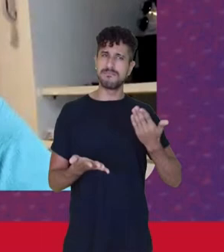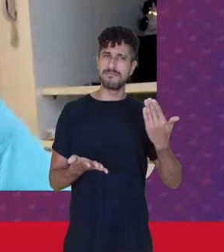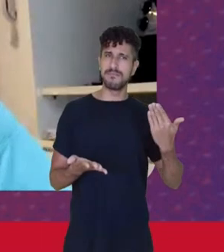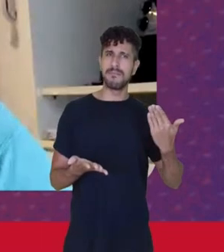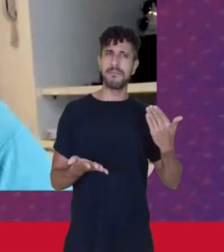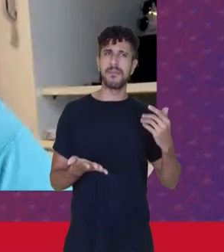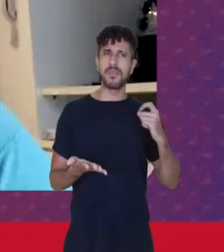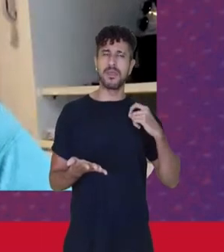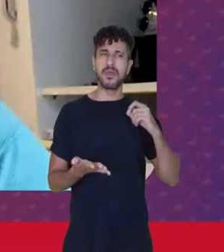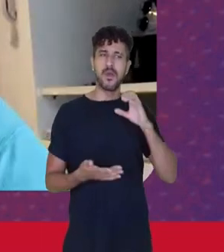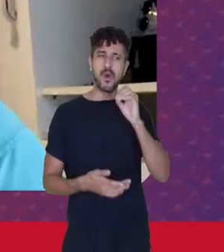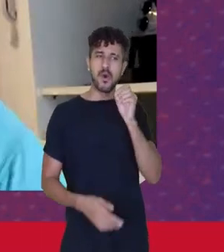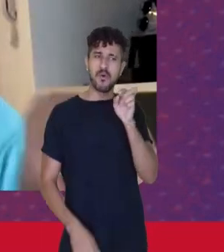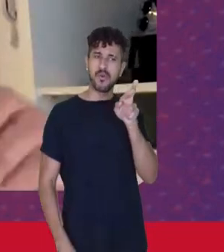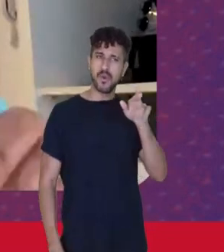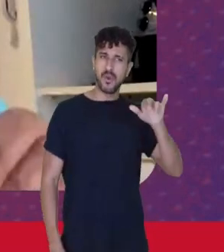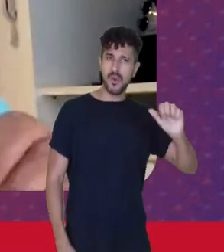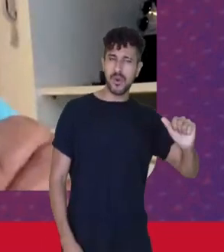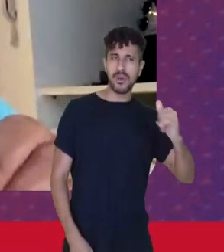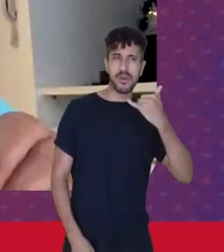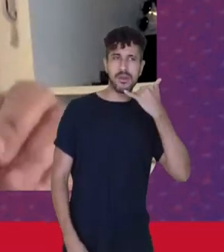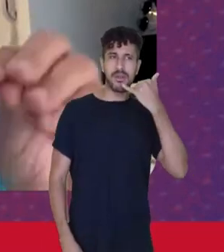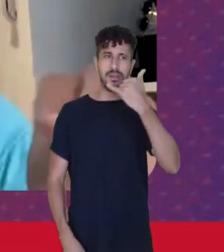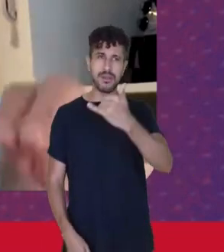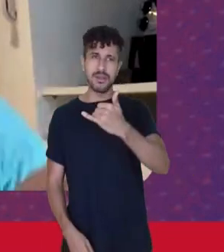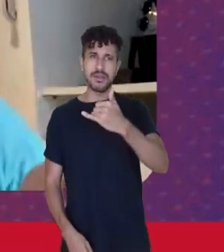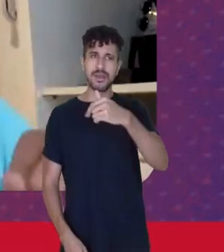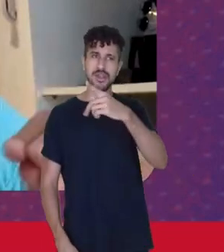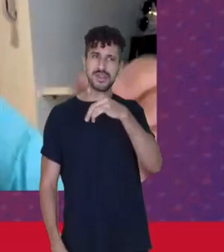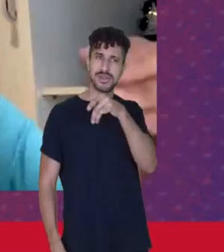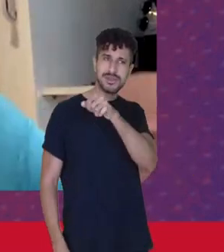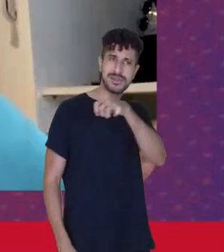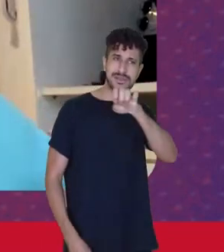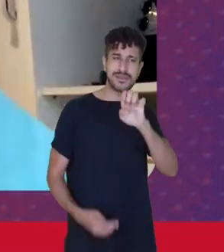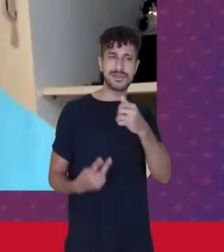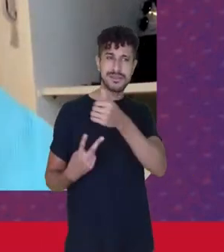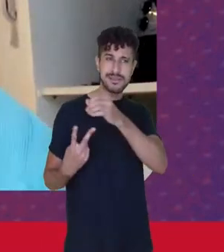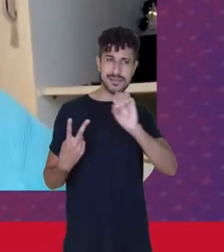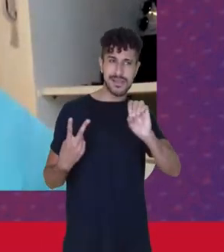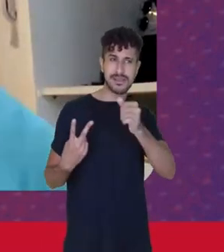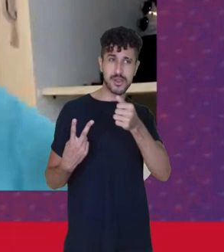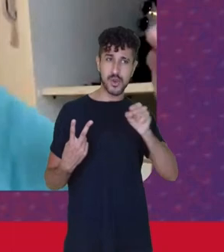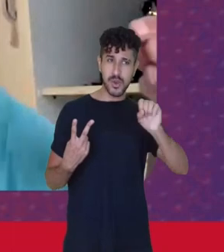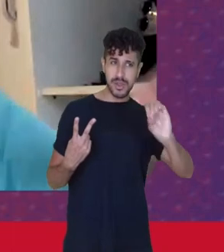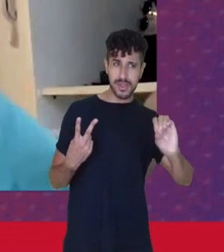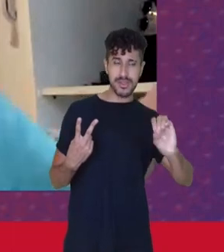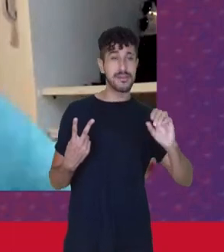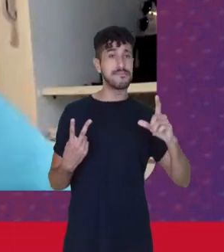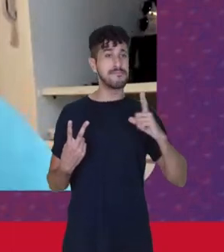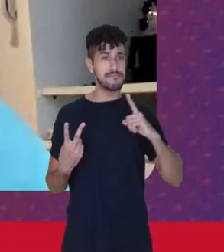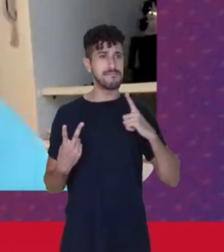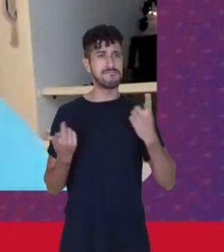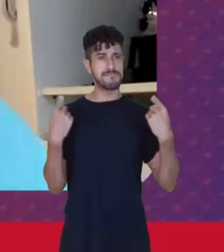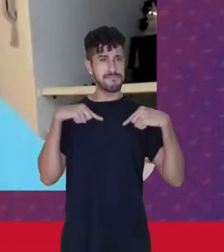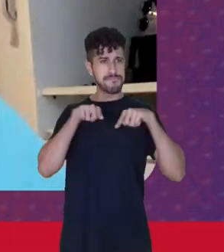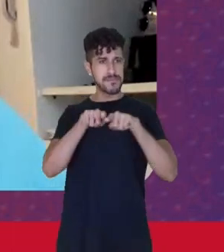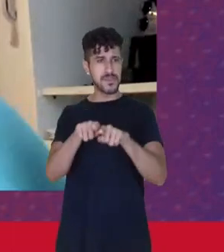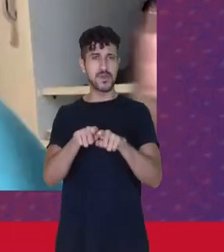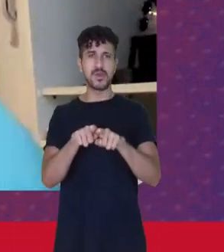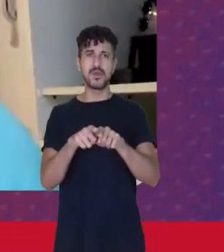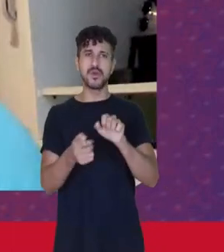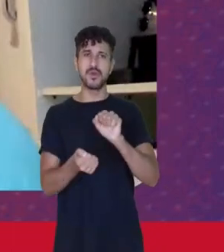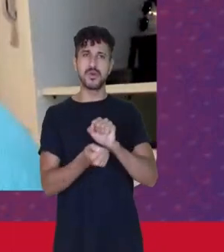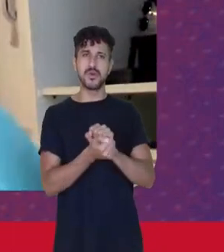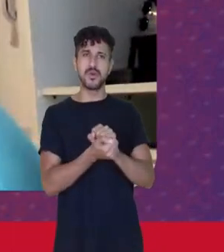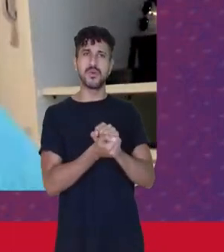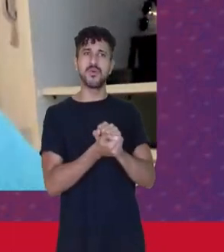aí da ouvidoria, né, da ligação com os disques 100 e 180, também uma parceria com a SaferNet,